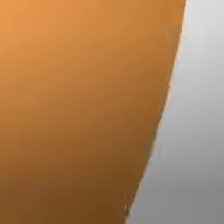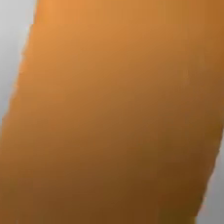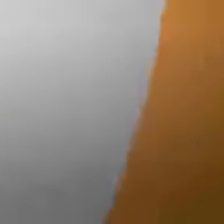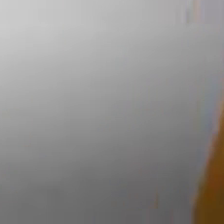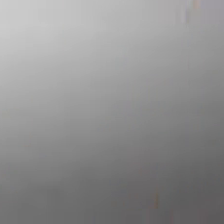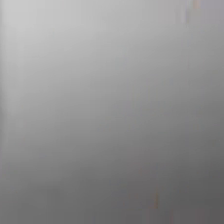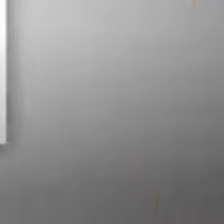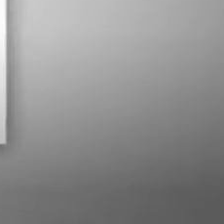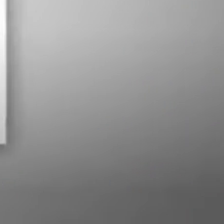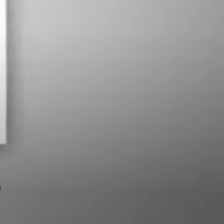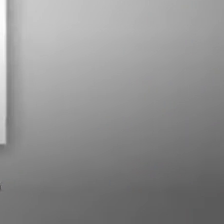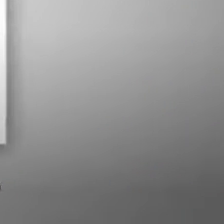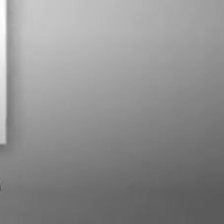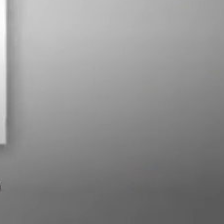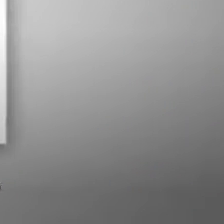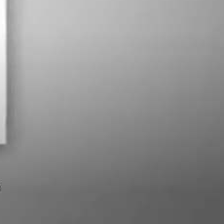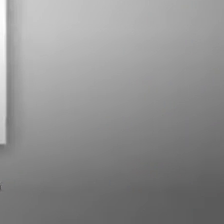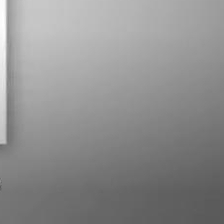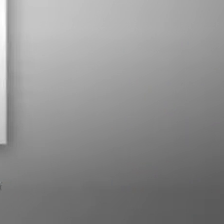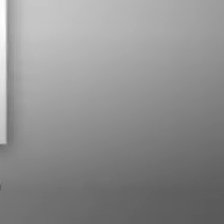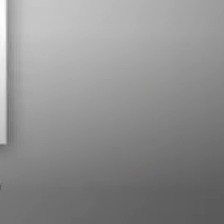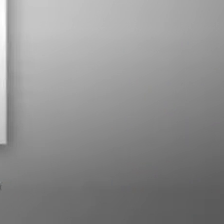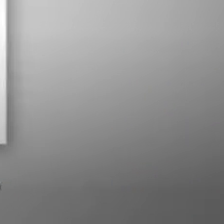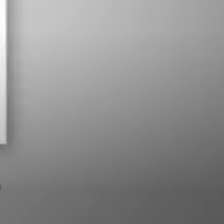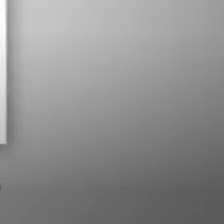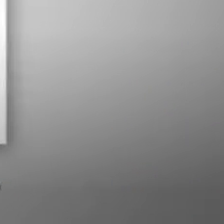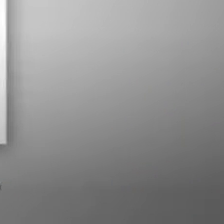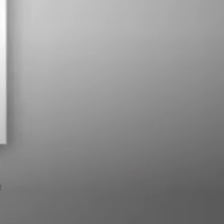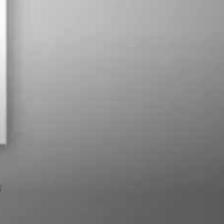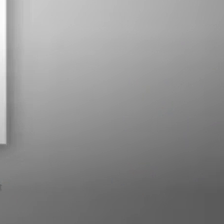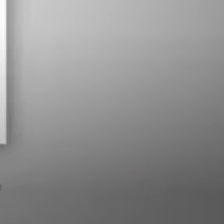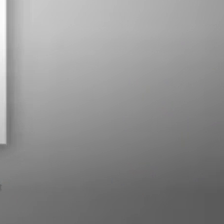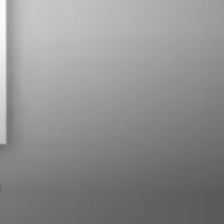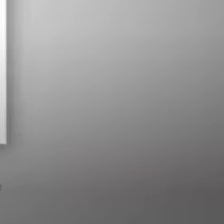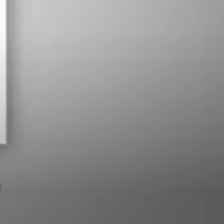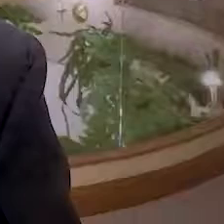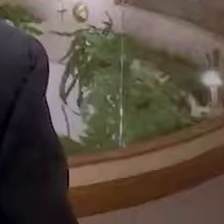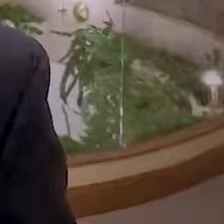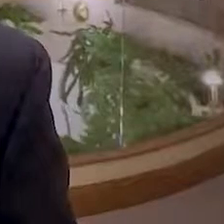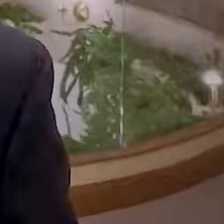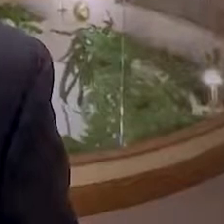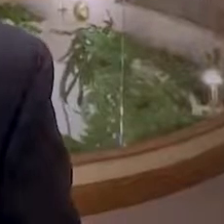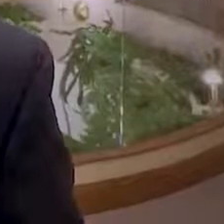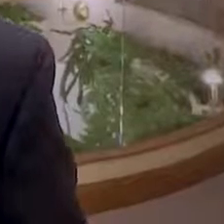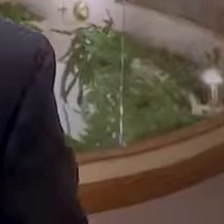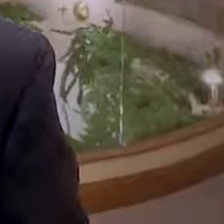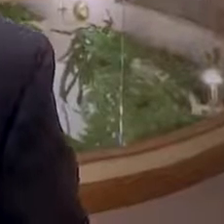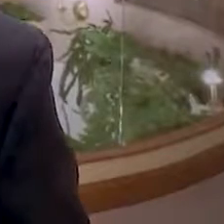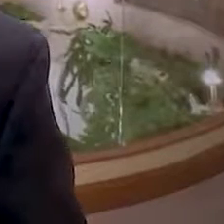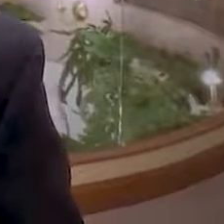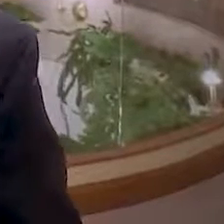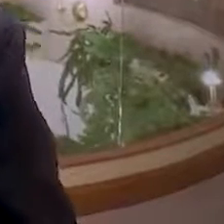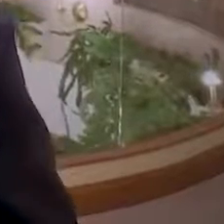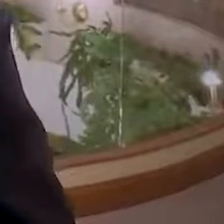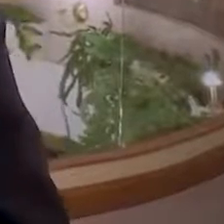não receba nenhum tipo de telemarketing de empresas de telecomunicações. Nós estimamos que entre